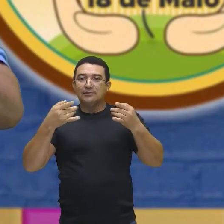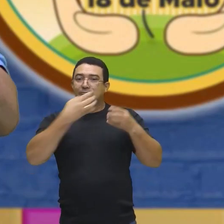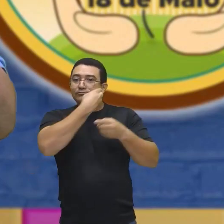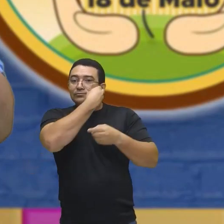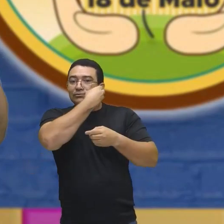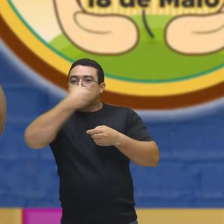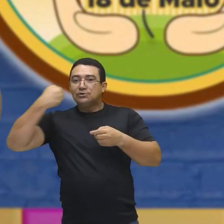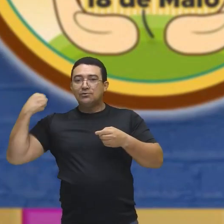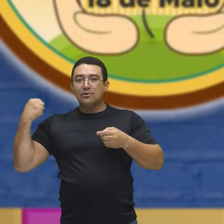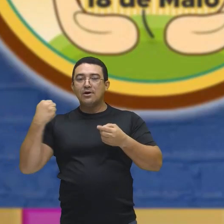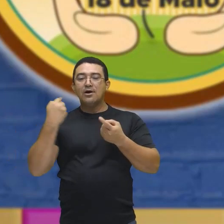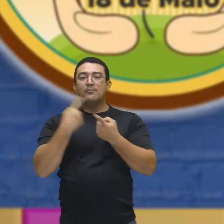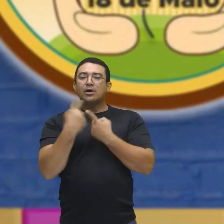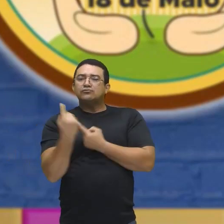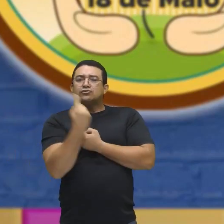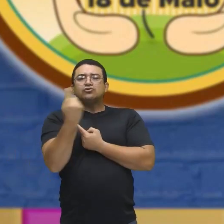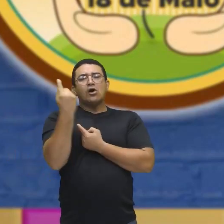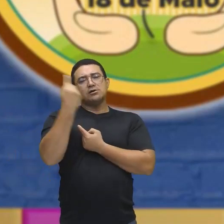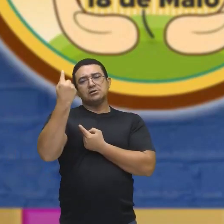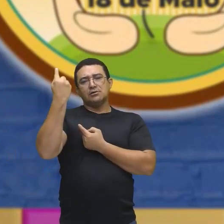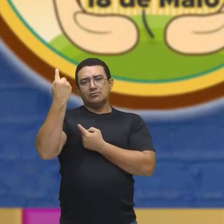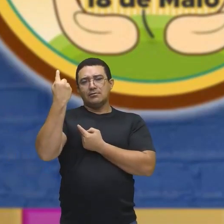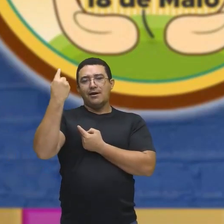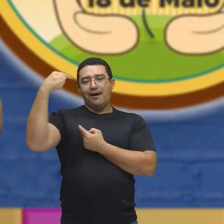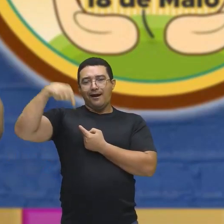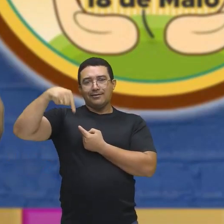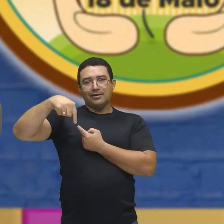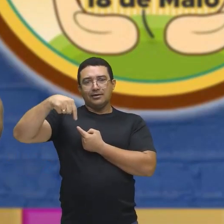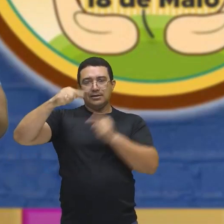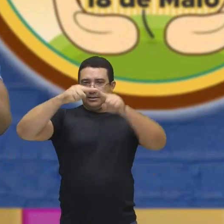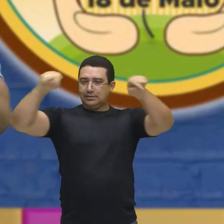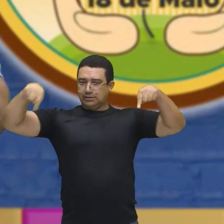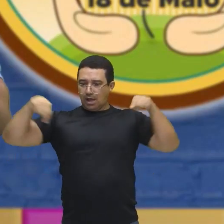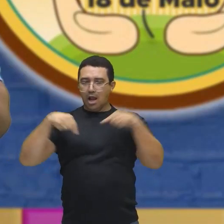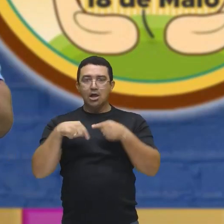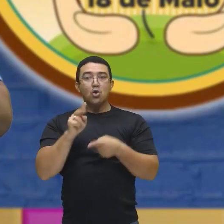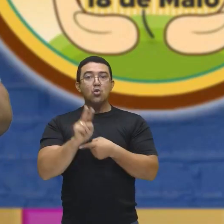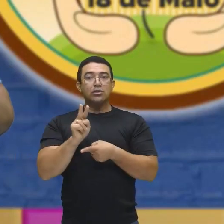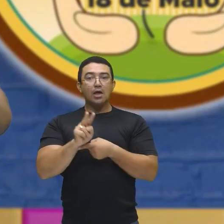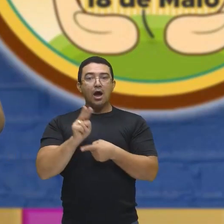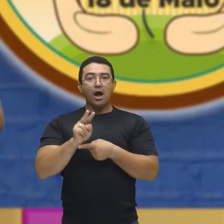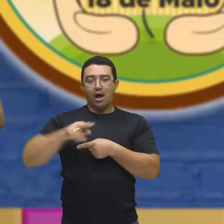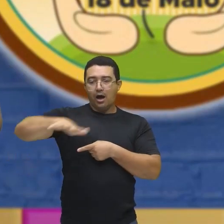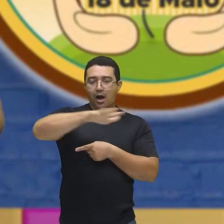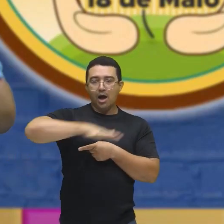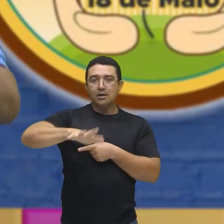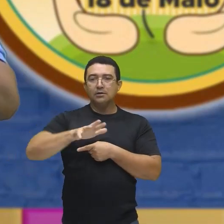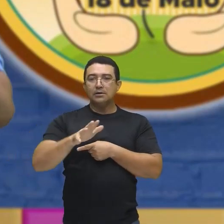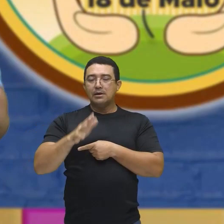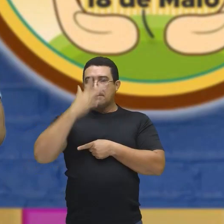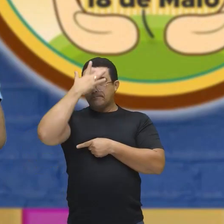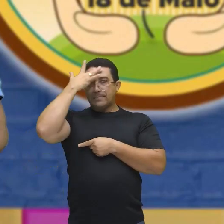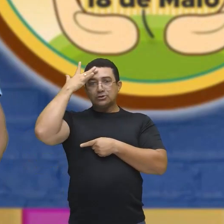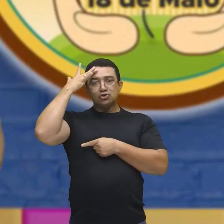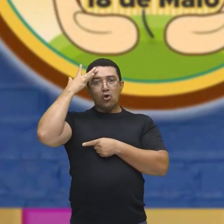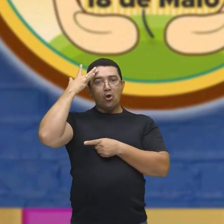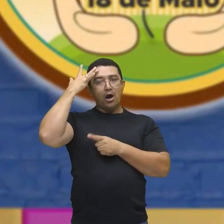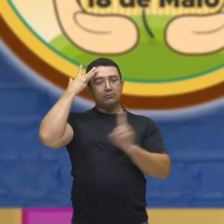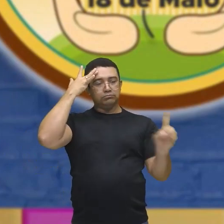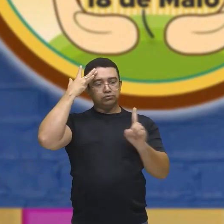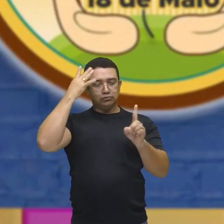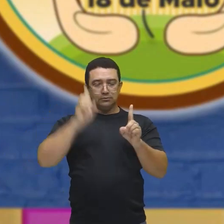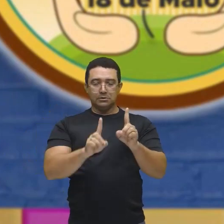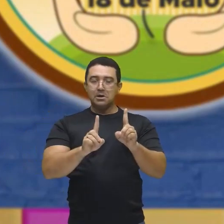eu estou sozinha em um ambiente, eu estou cuidando do meu ambiente, não tem ninguém próximo, tá? A professora Lúcia já tomou